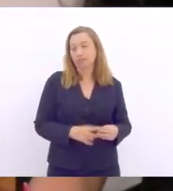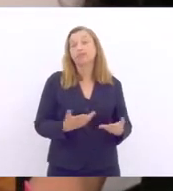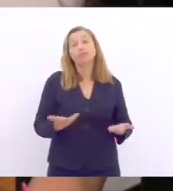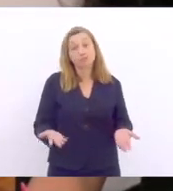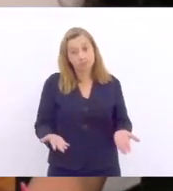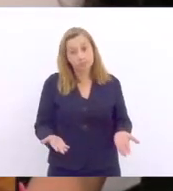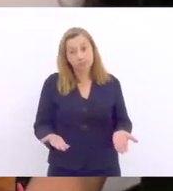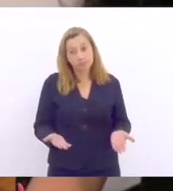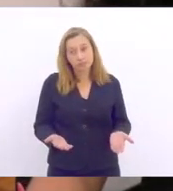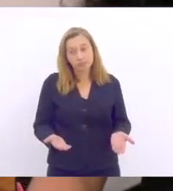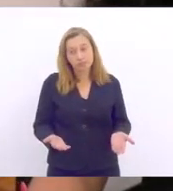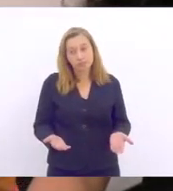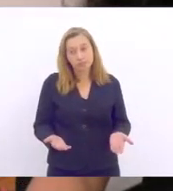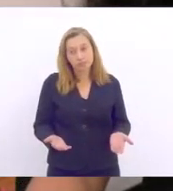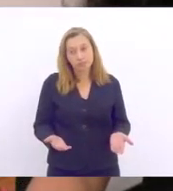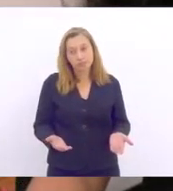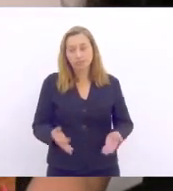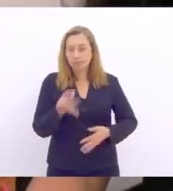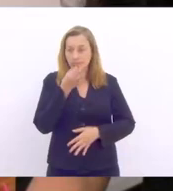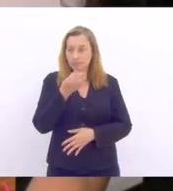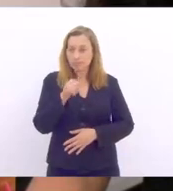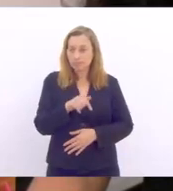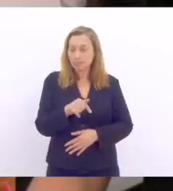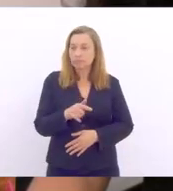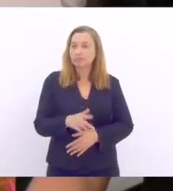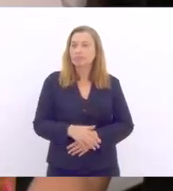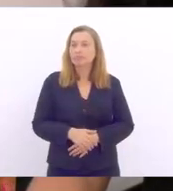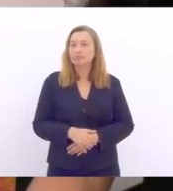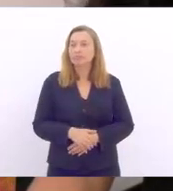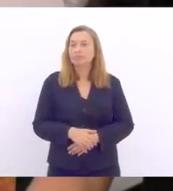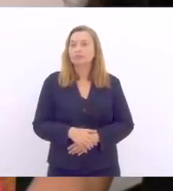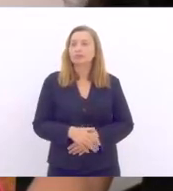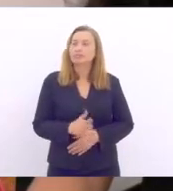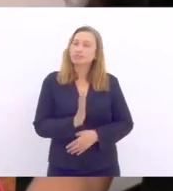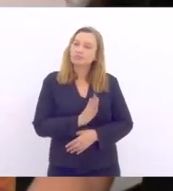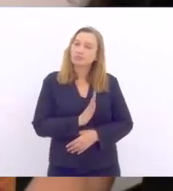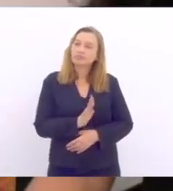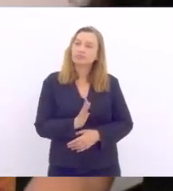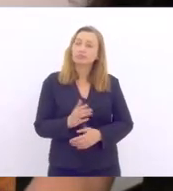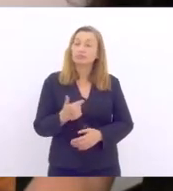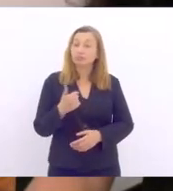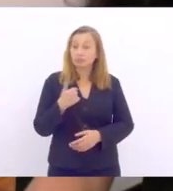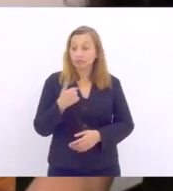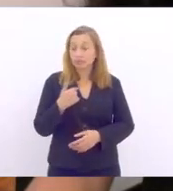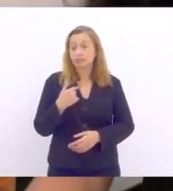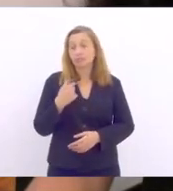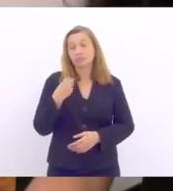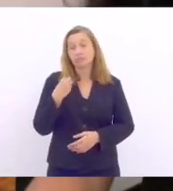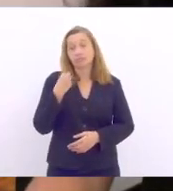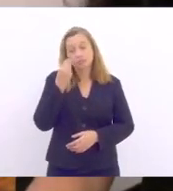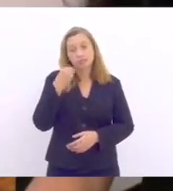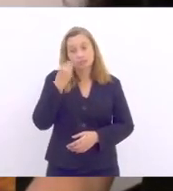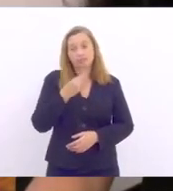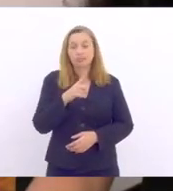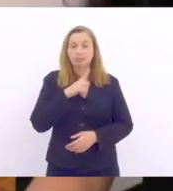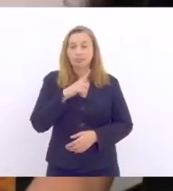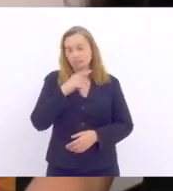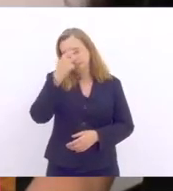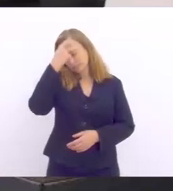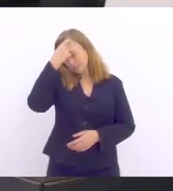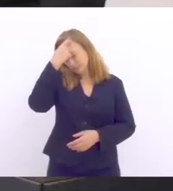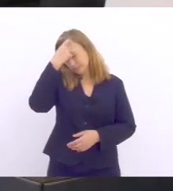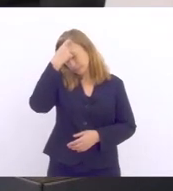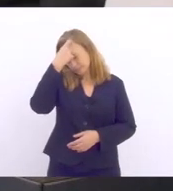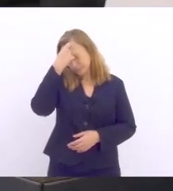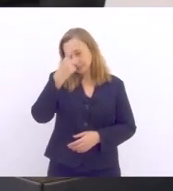gente... Só estou dando um depoimento aqui muito mais com o coração, porque eu vivi intensamente isso. Eu acho que